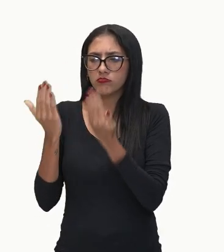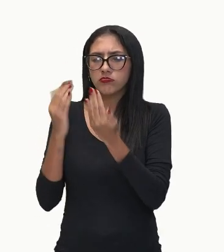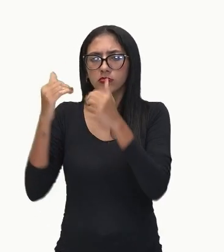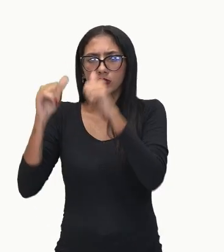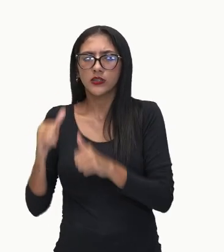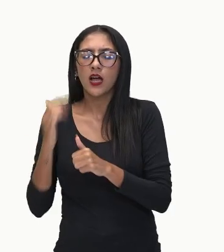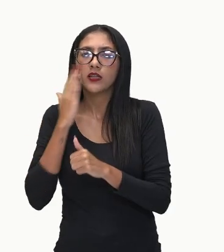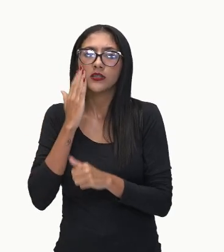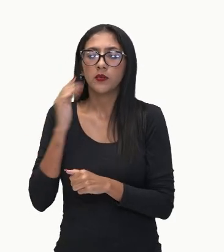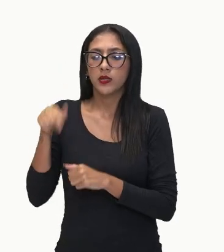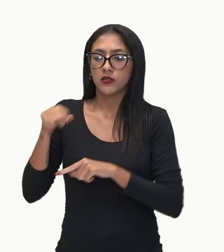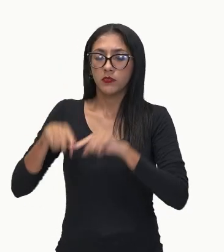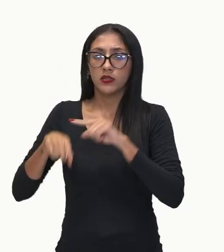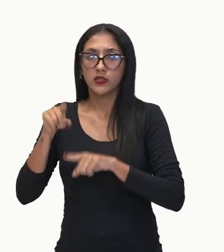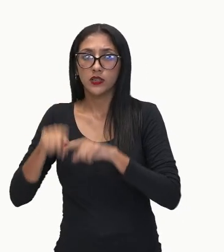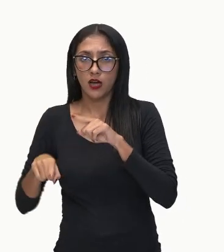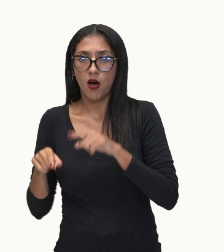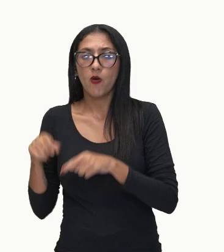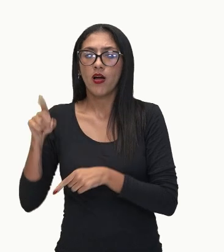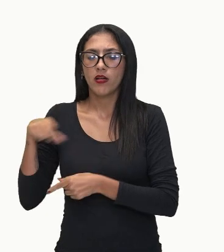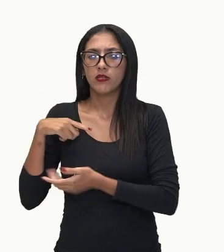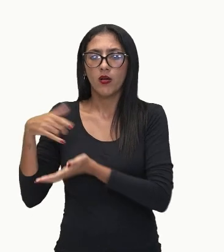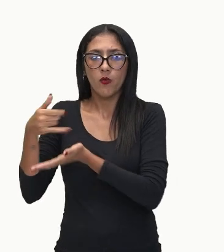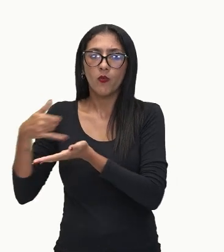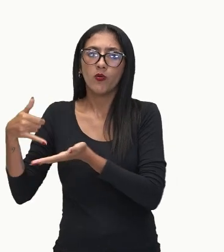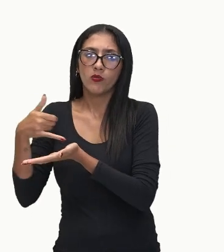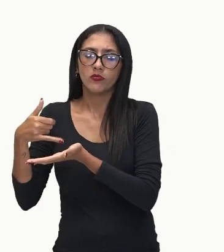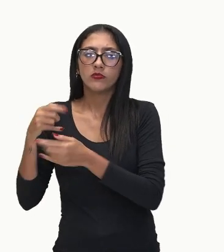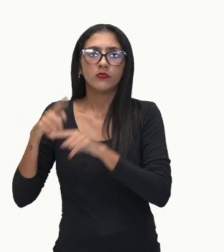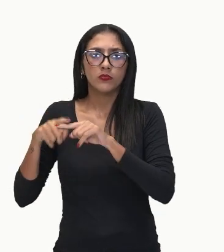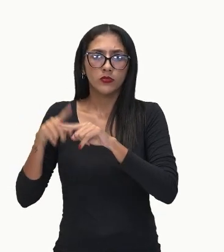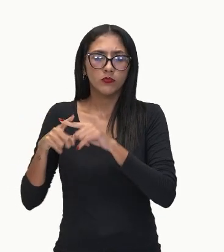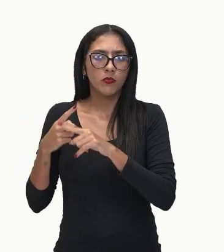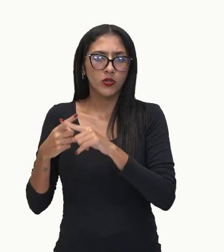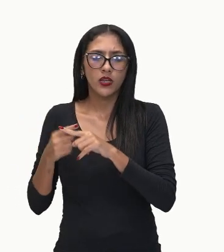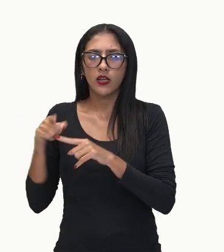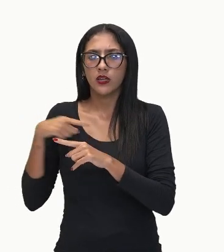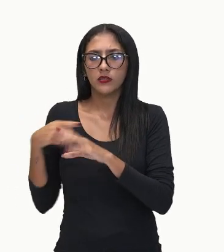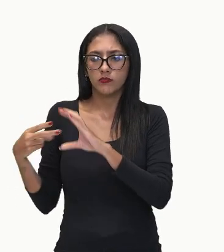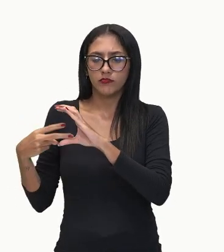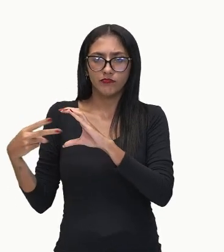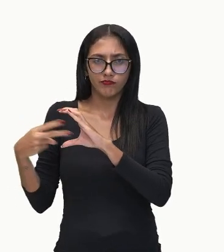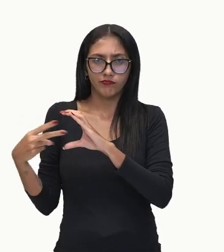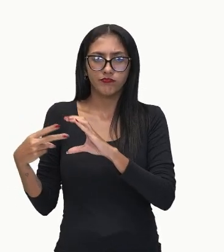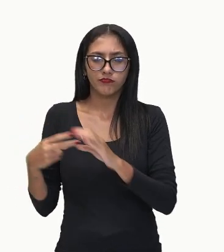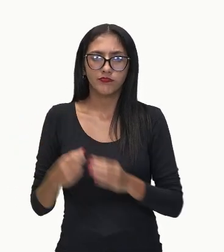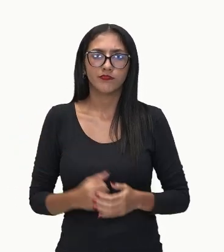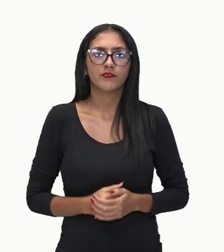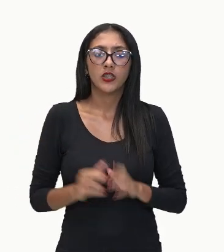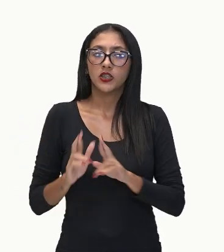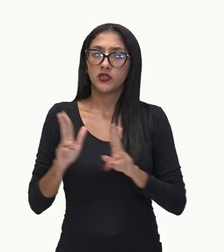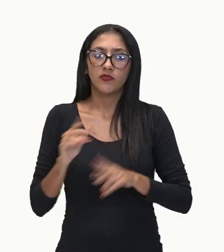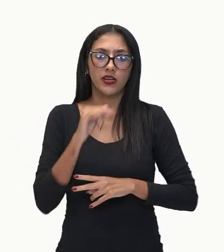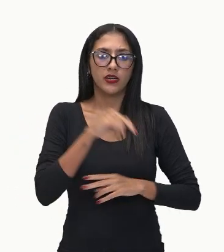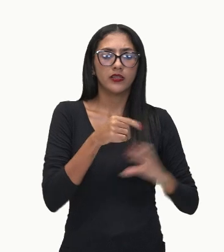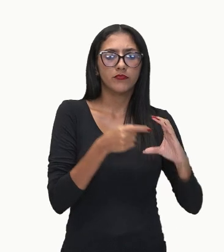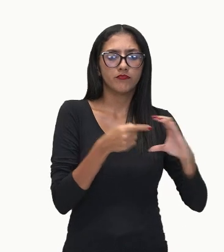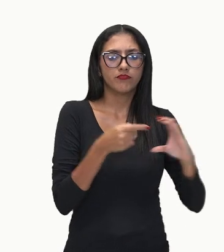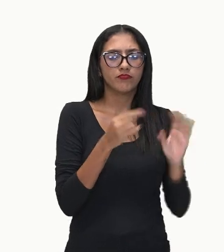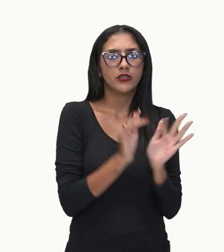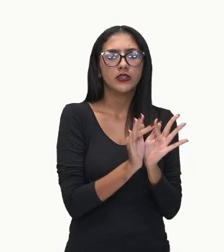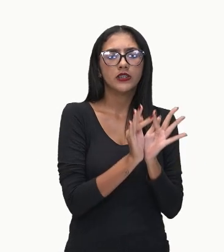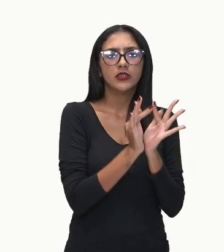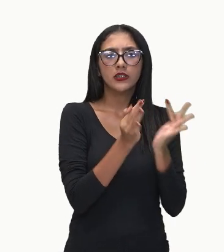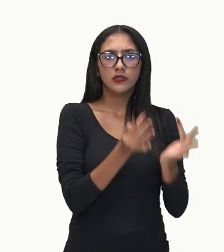aquele glicerídeo é um óleo e não uma gordura. Tudo bem? Essa é a diferença. A diferença está